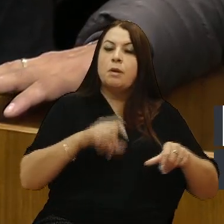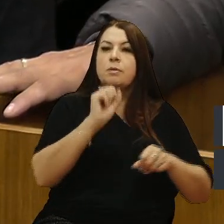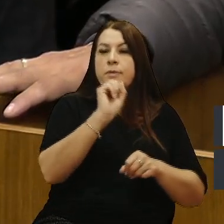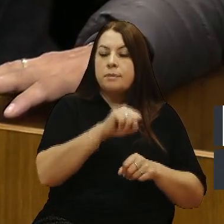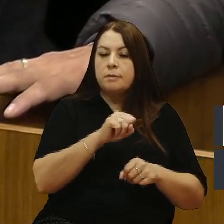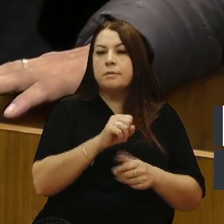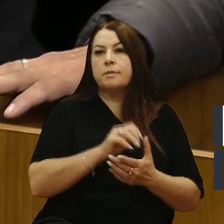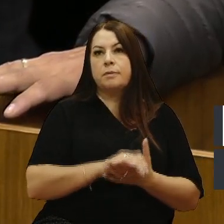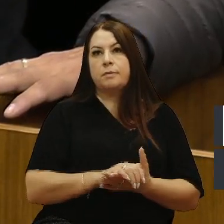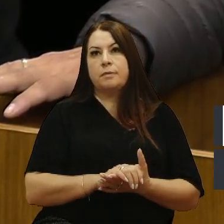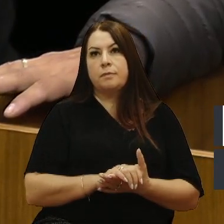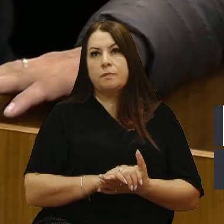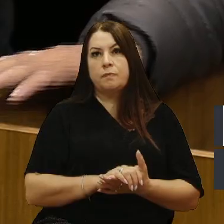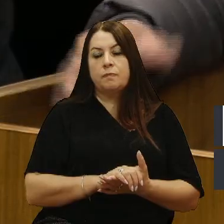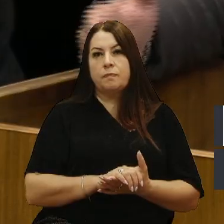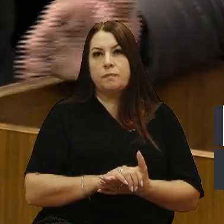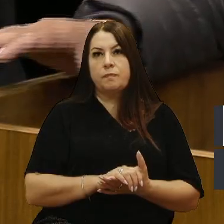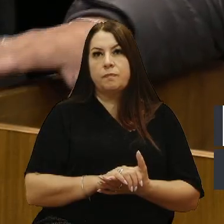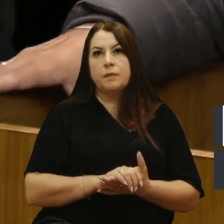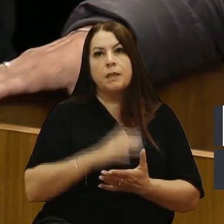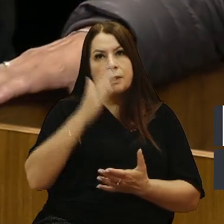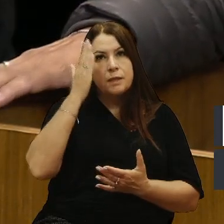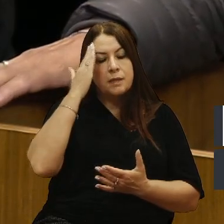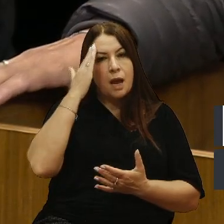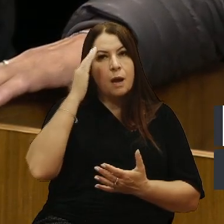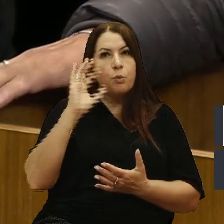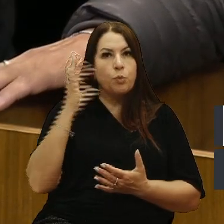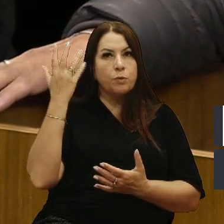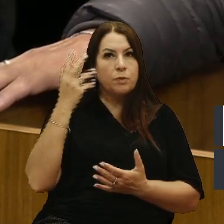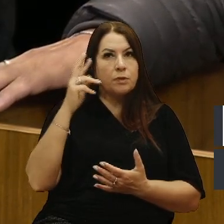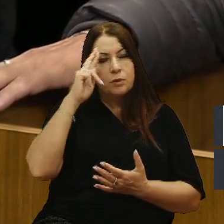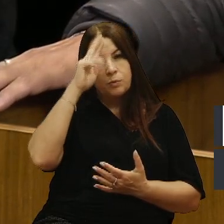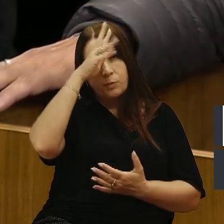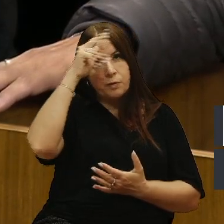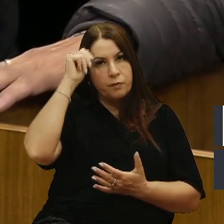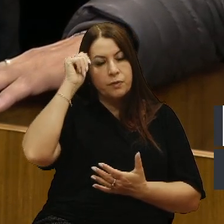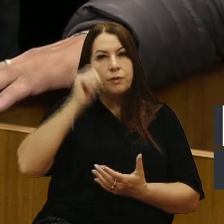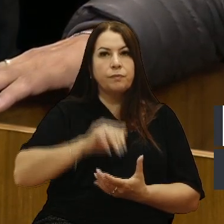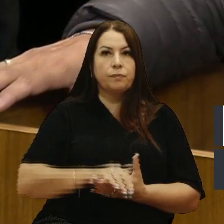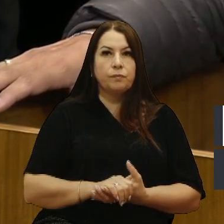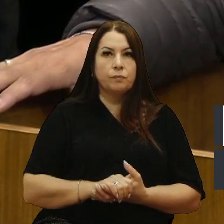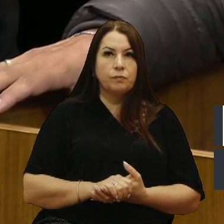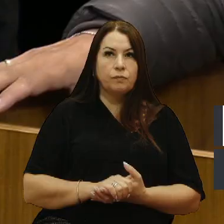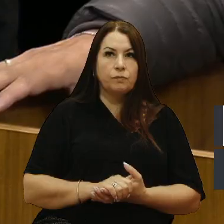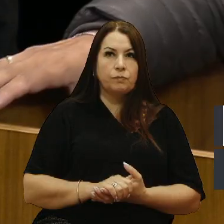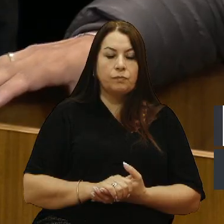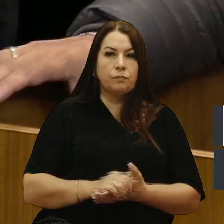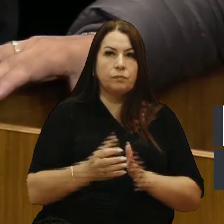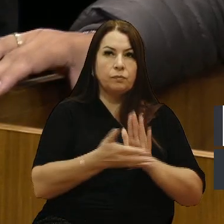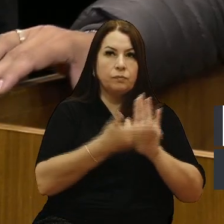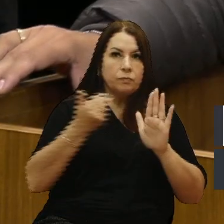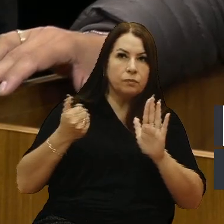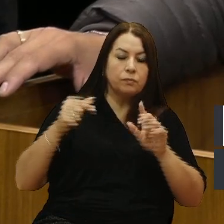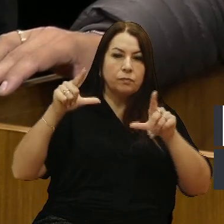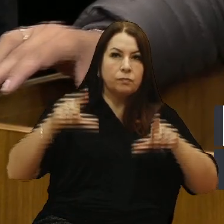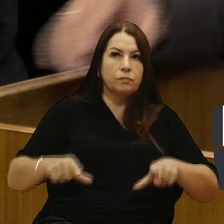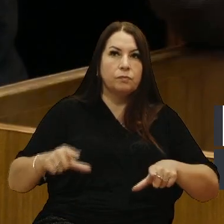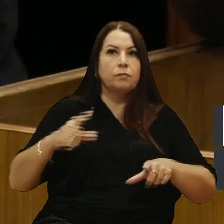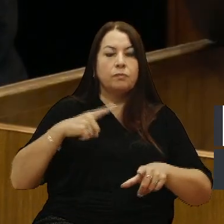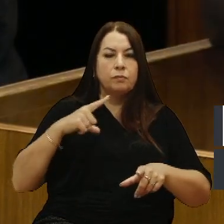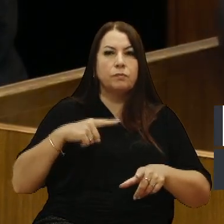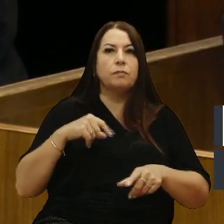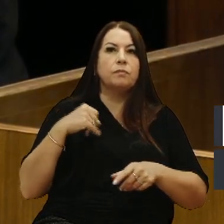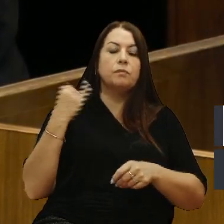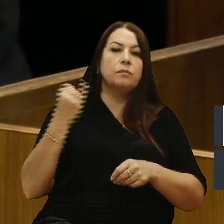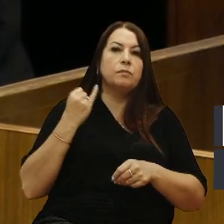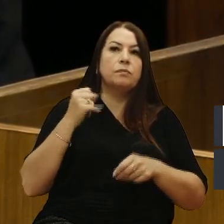muito importante ter um espaço para... A gente sabe o que aconteceu no prefeito que retirou o espaço que tinha, né? Então, muito